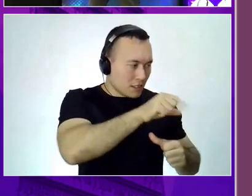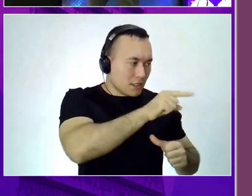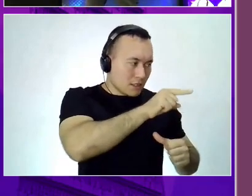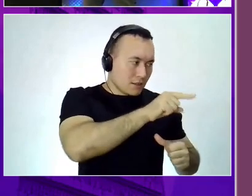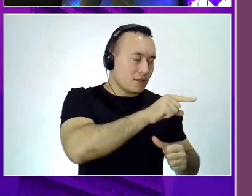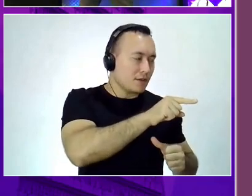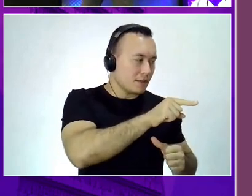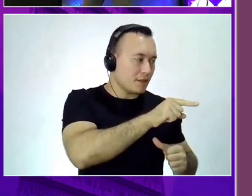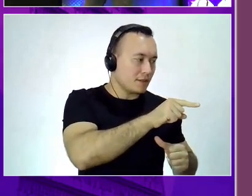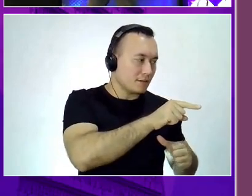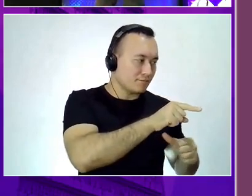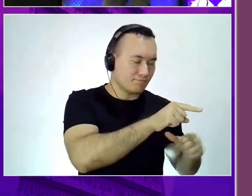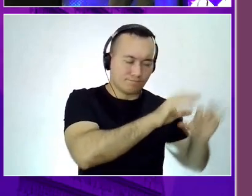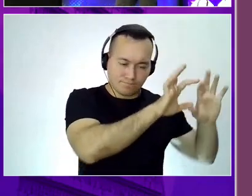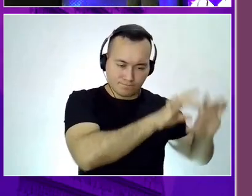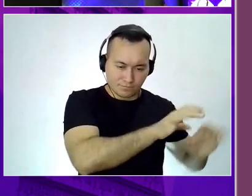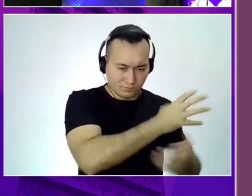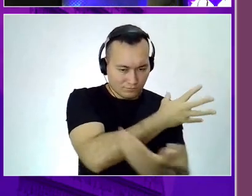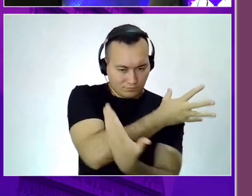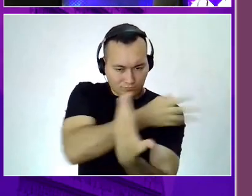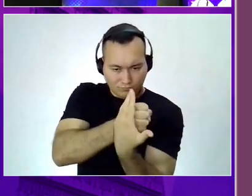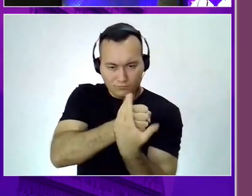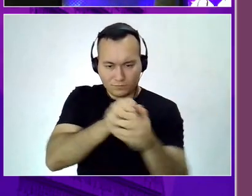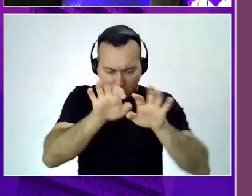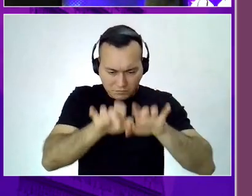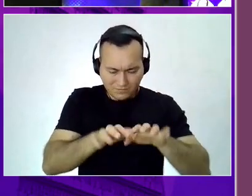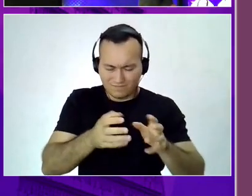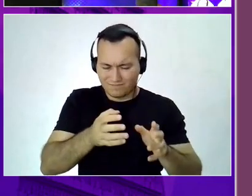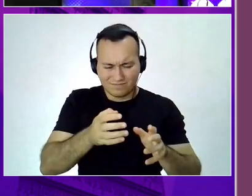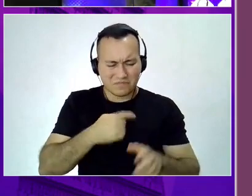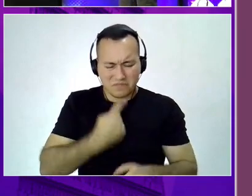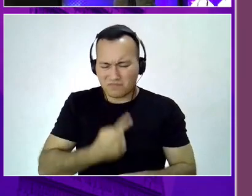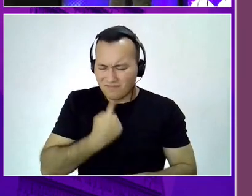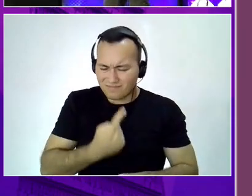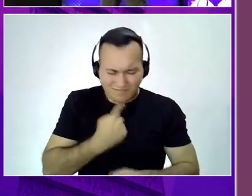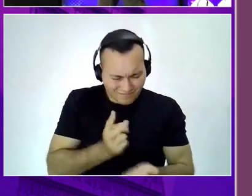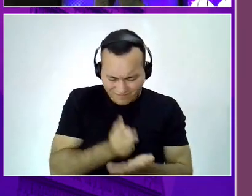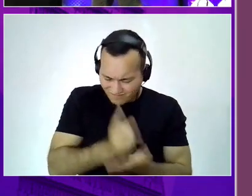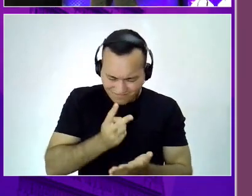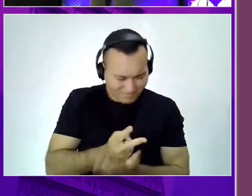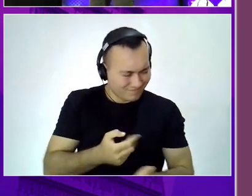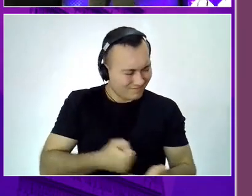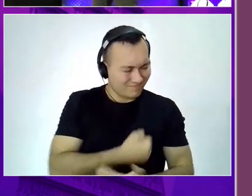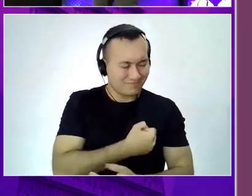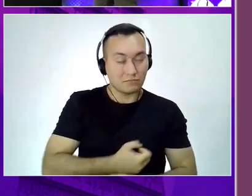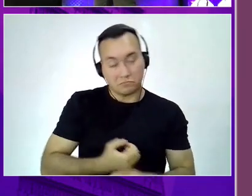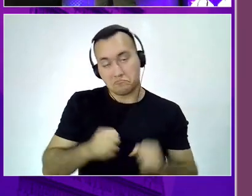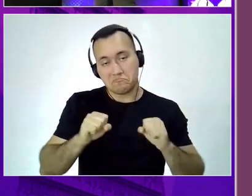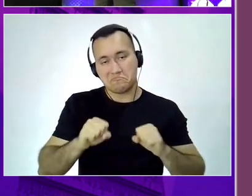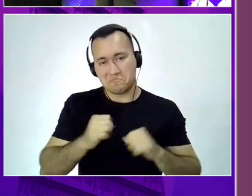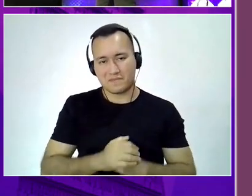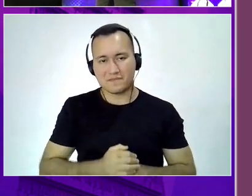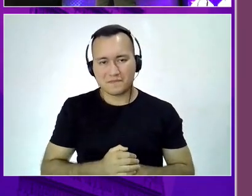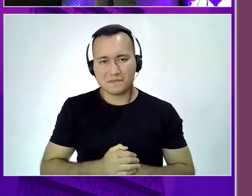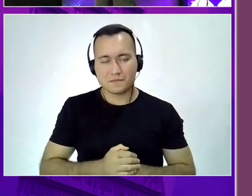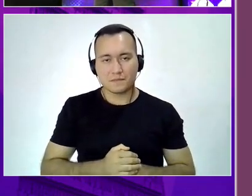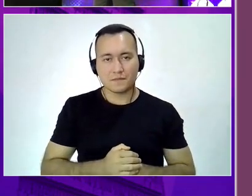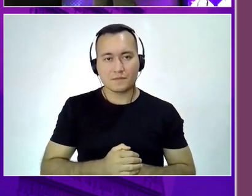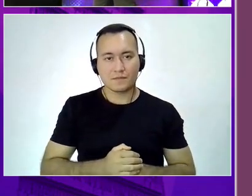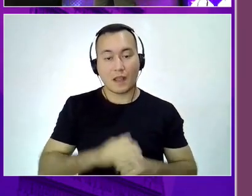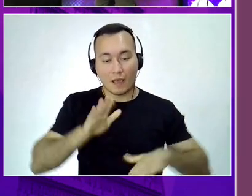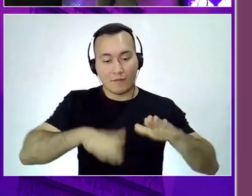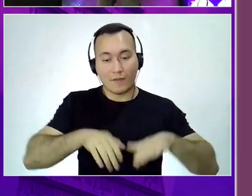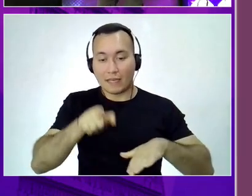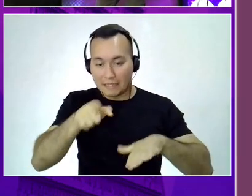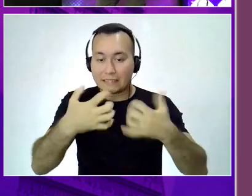funcionando ou não. Então, isso às vezes acontece também. Um outro ponto é, os fluxos começarem a ficar confusos, eu ter execuções